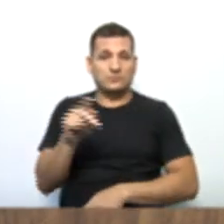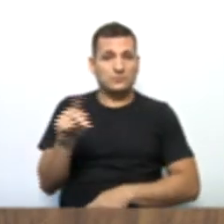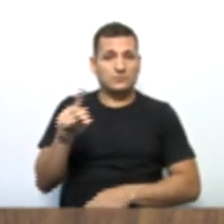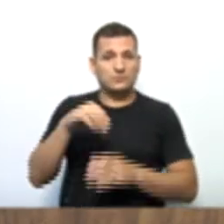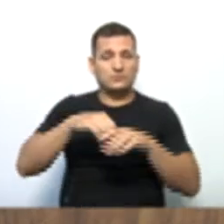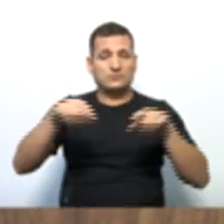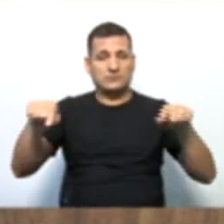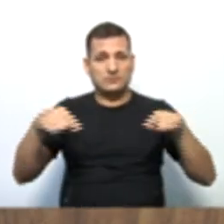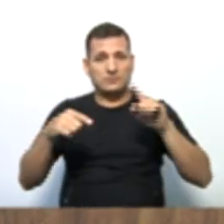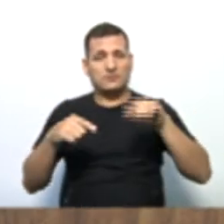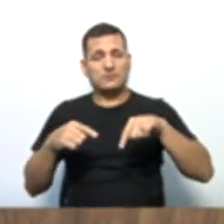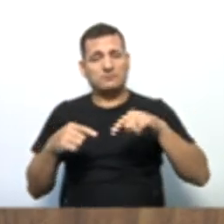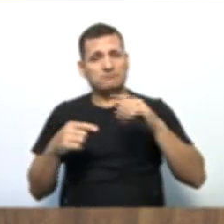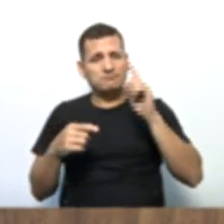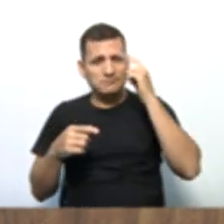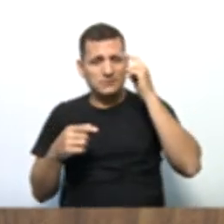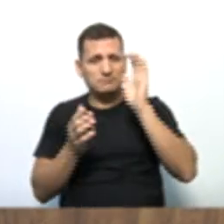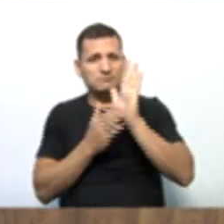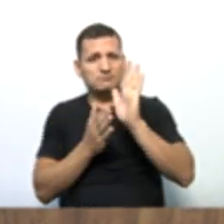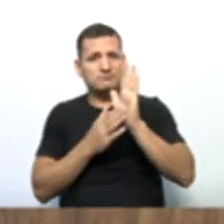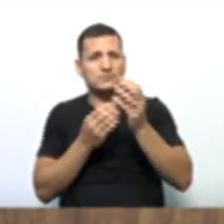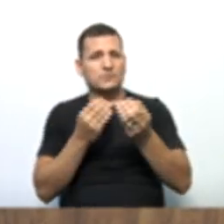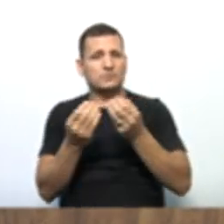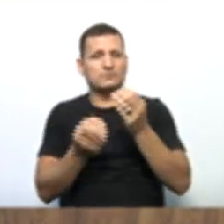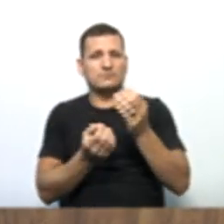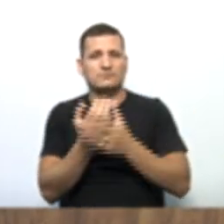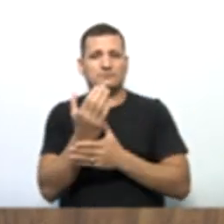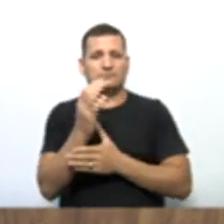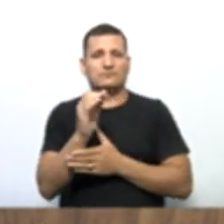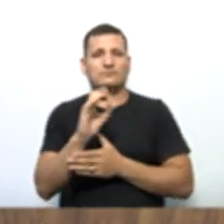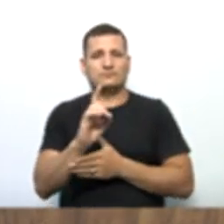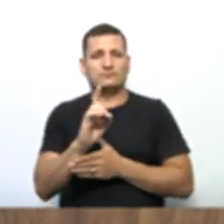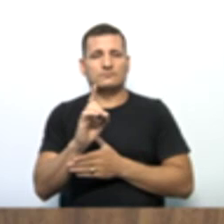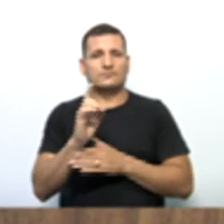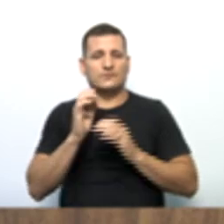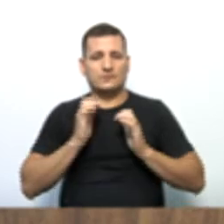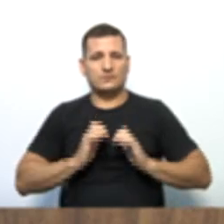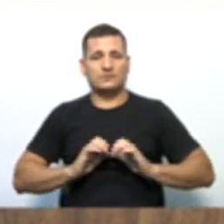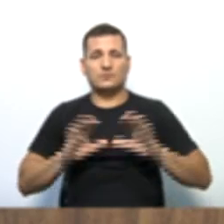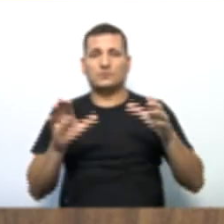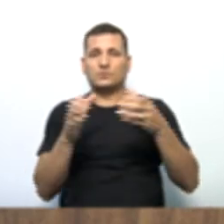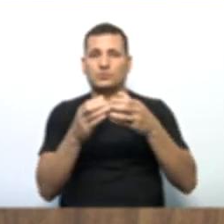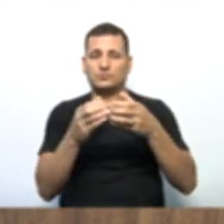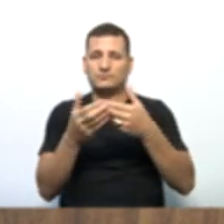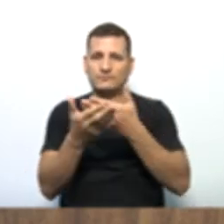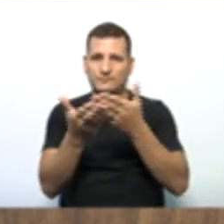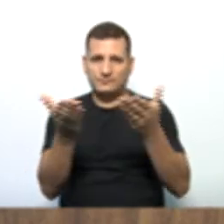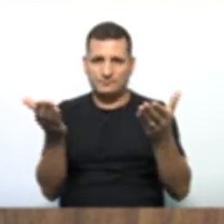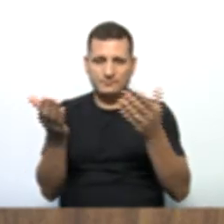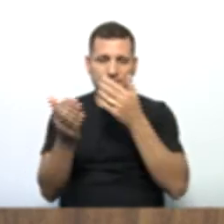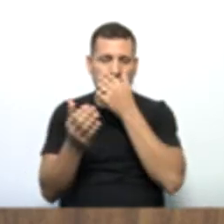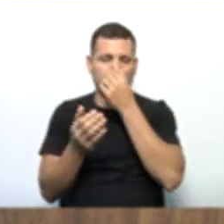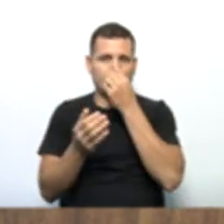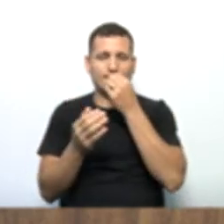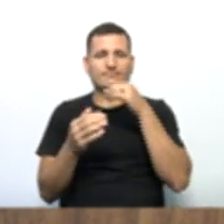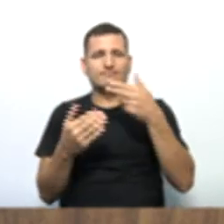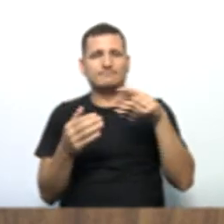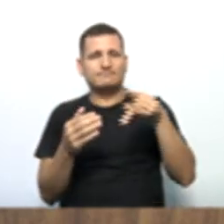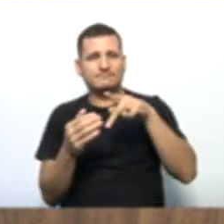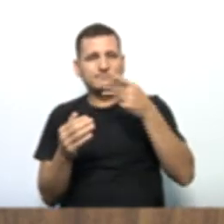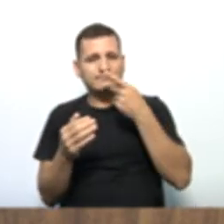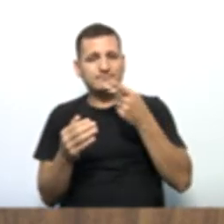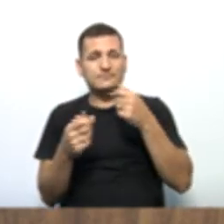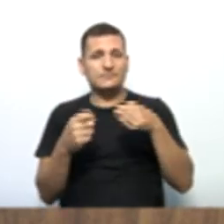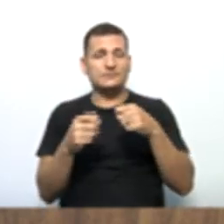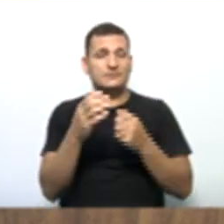um propósito para a gente poder pensar nessa questão do código de ética para a turma de vocês aí do outro lado, entendeu? Então, quando o professor diz, ó, tem que